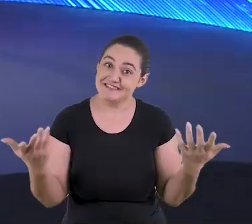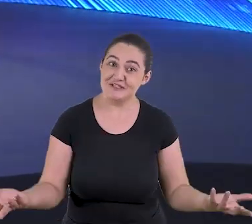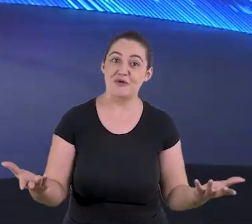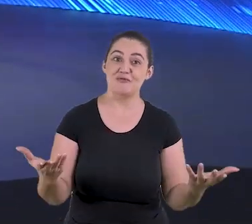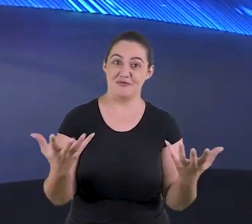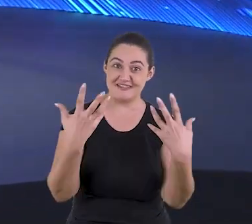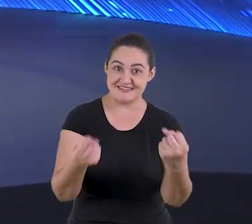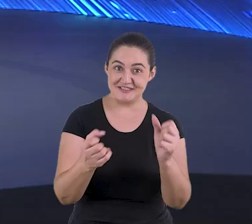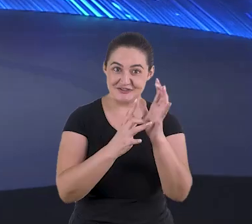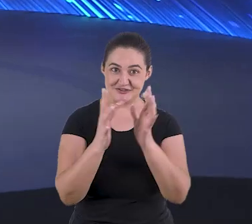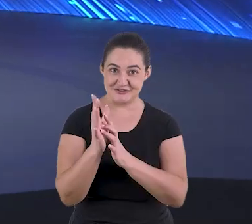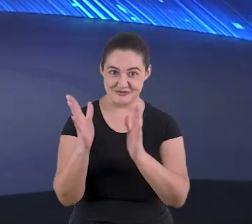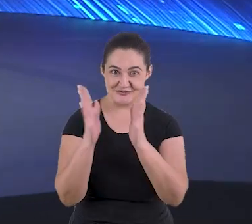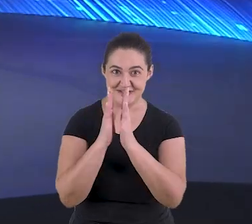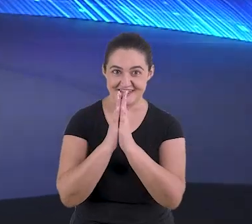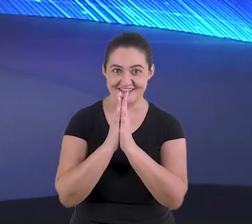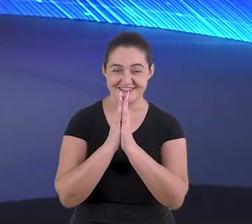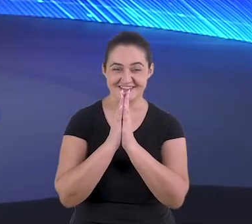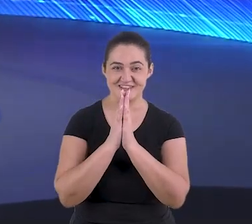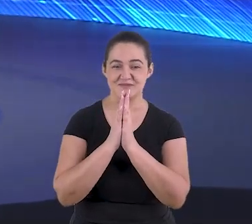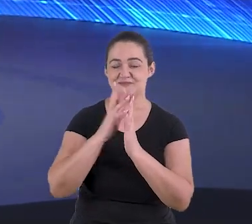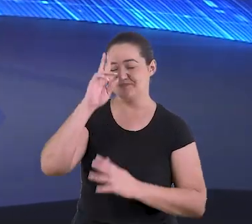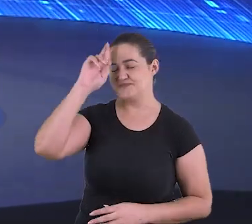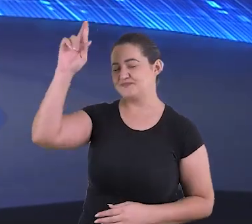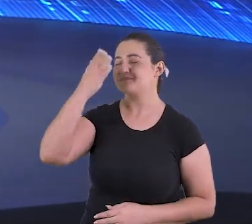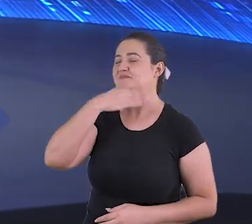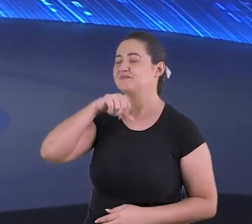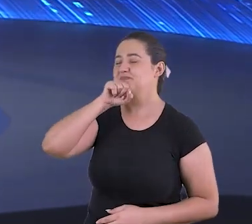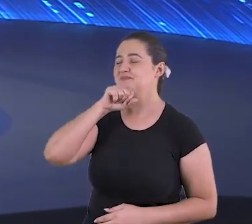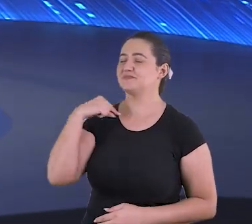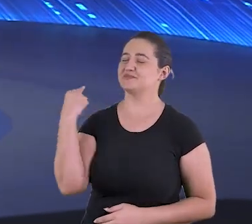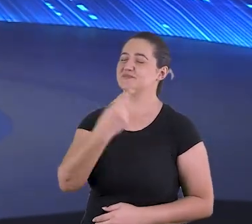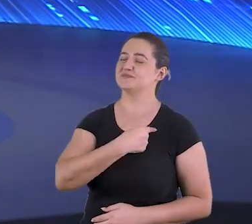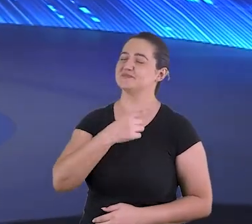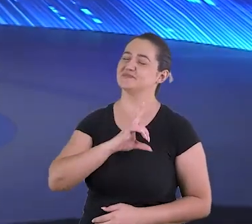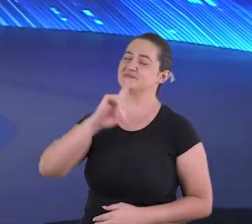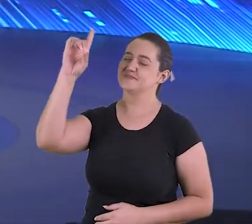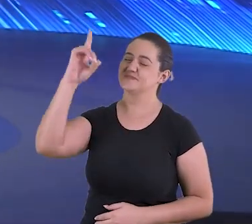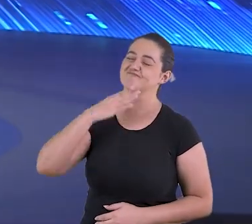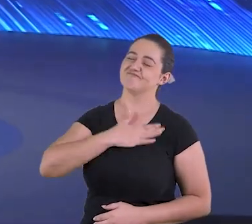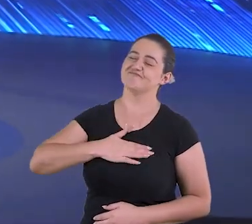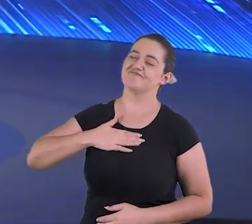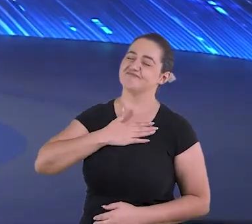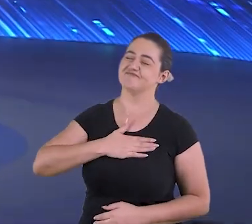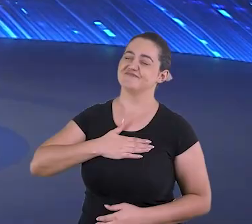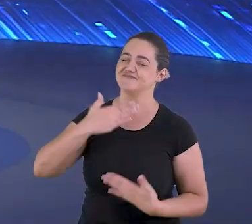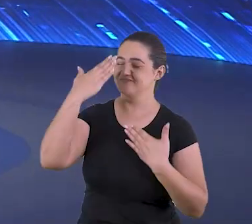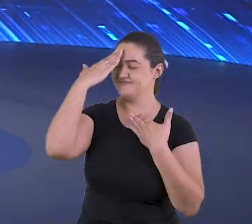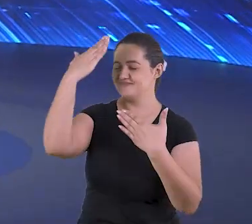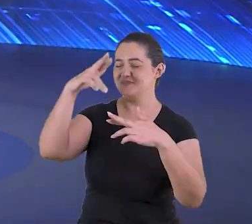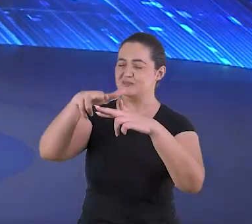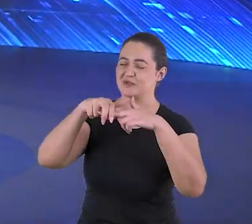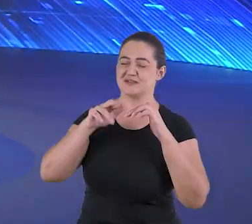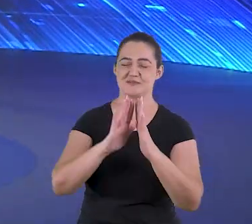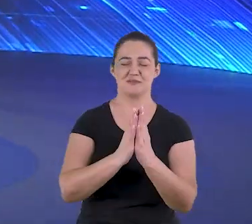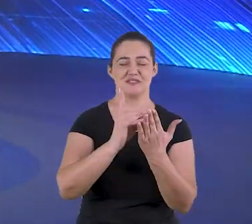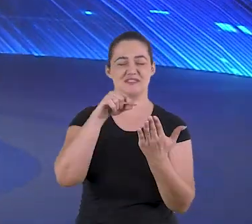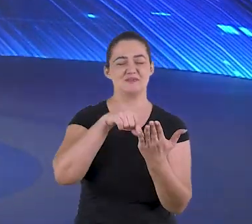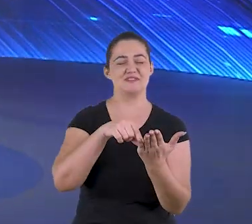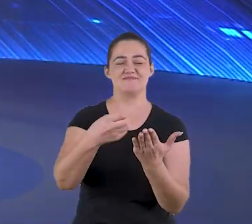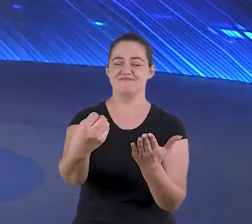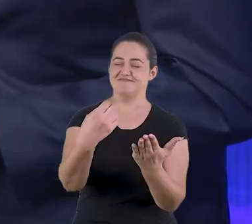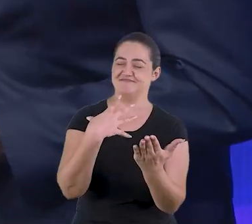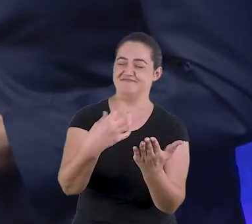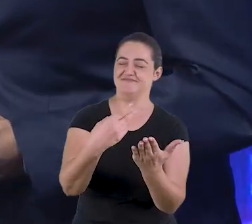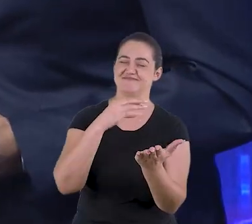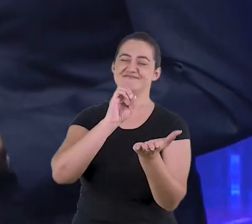nesse momento fechar os olhos e vamos orar. Senhor, Pai nosso, Deus querido, obrigado pela mensagem que vem da Tua